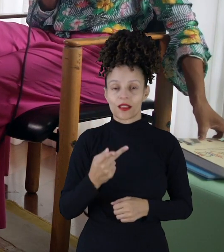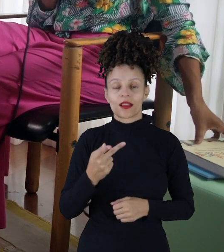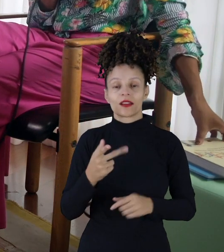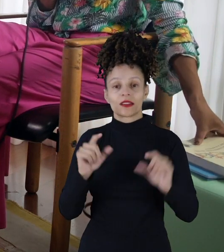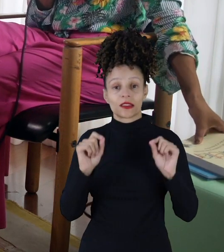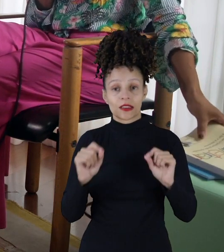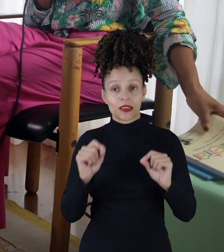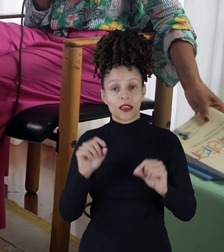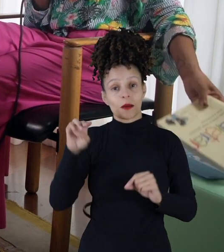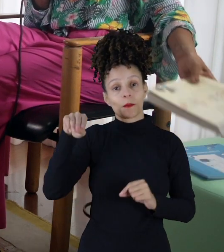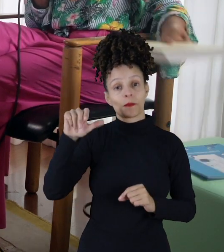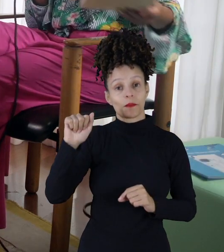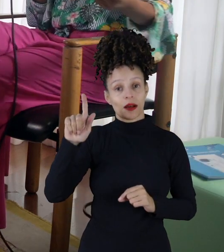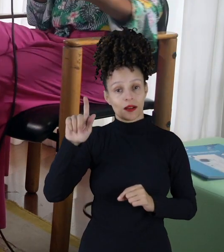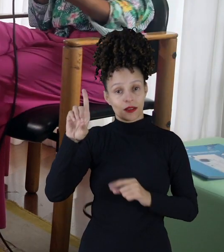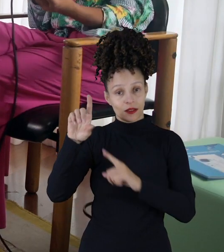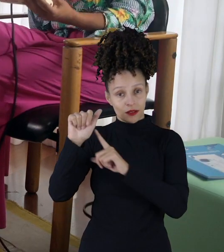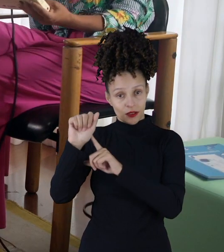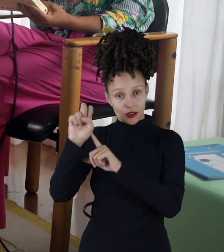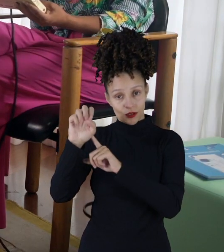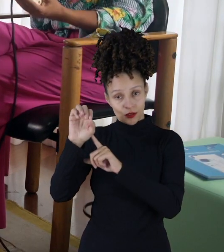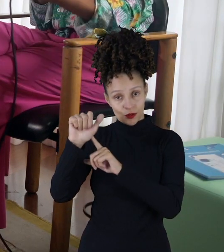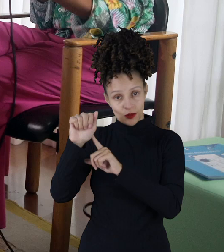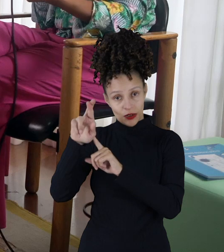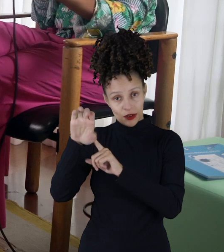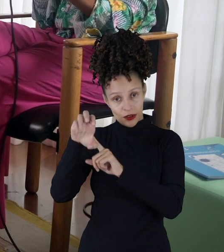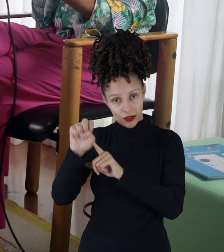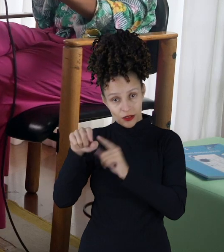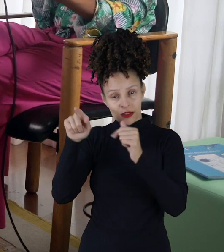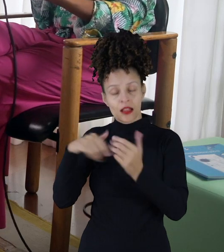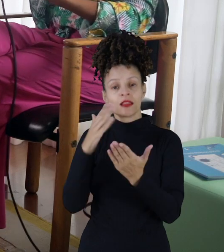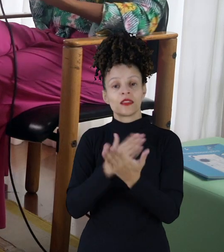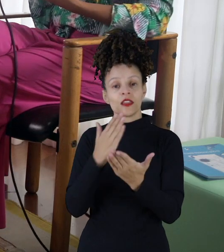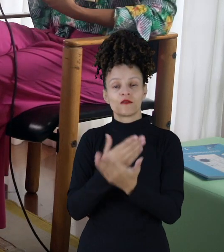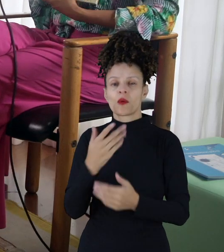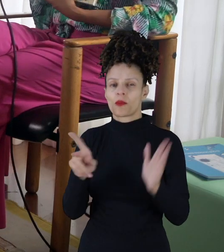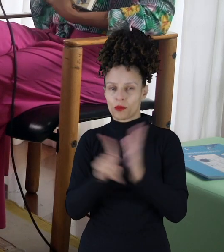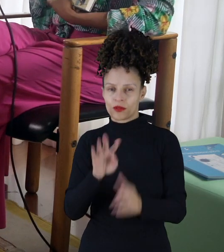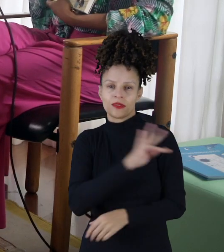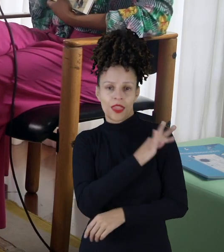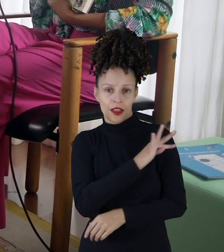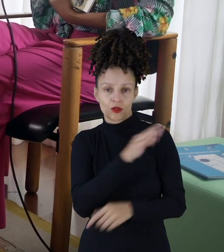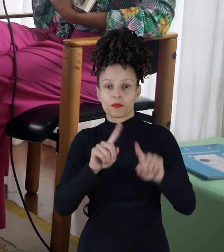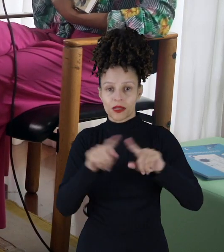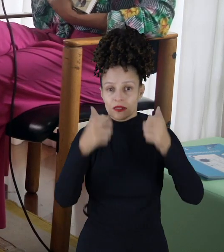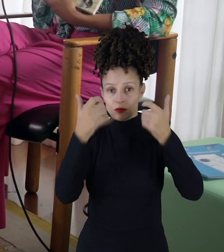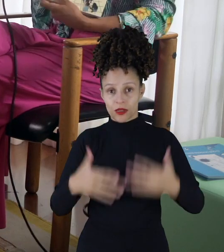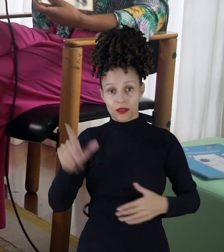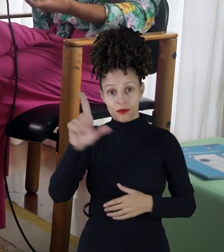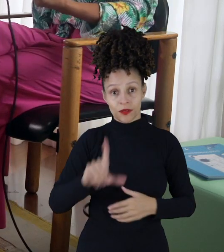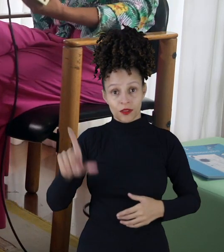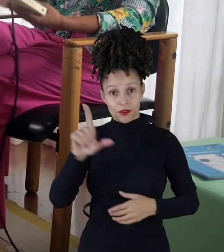de falar da Magda Soares, no livro que ela traz bem, digamos, técnico, mas ela vai falar